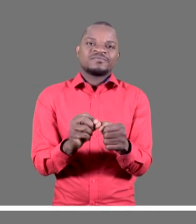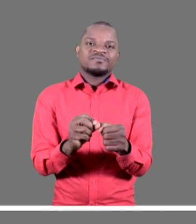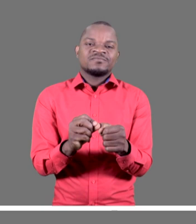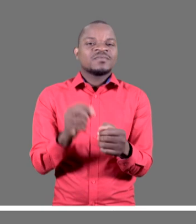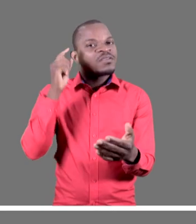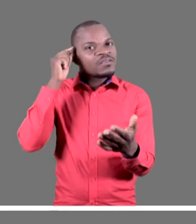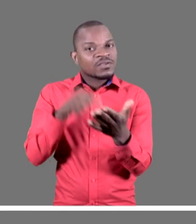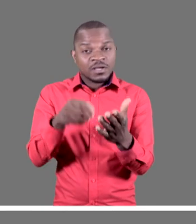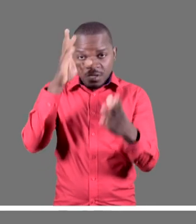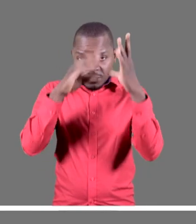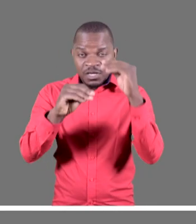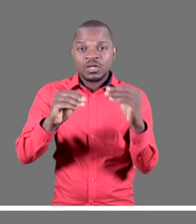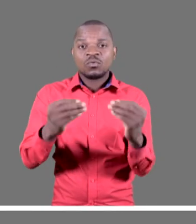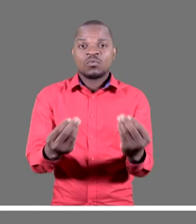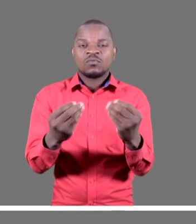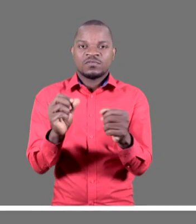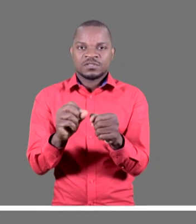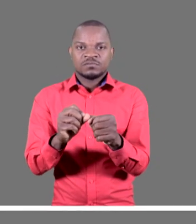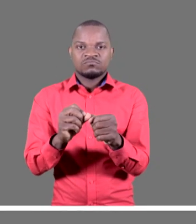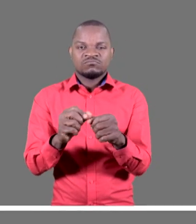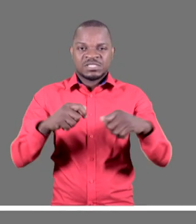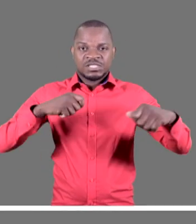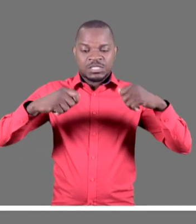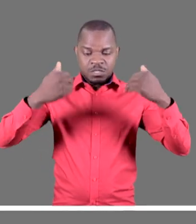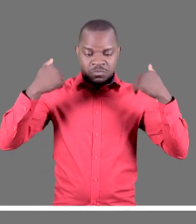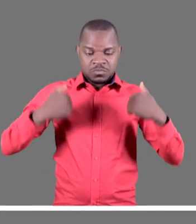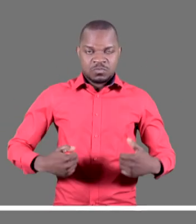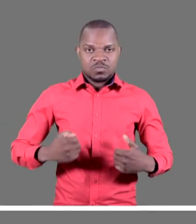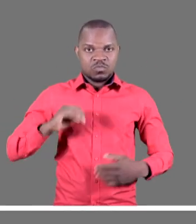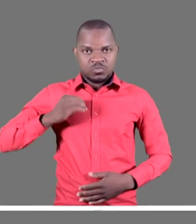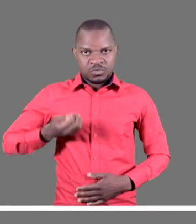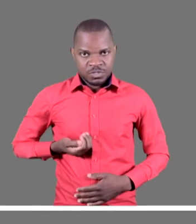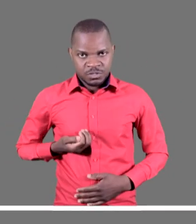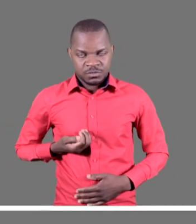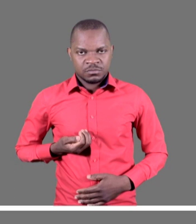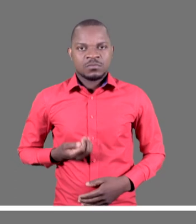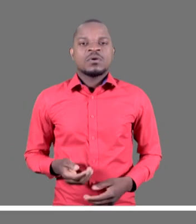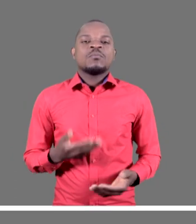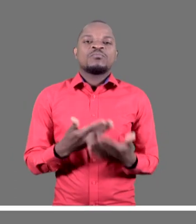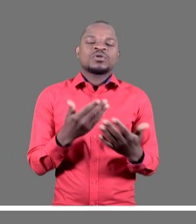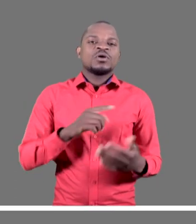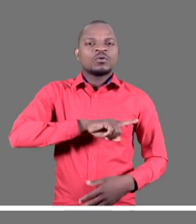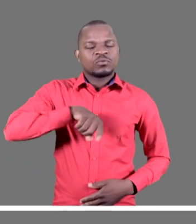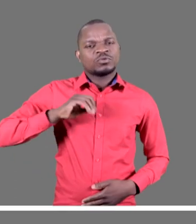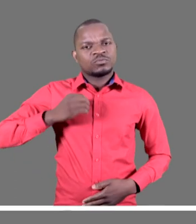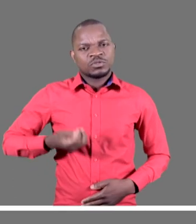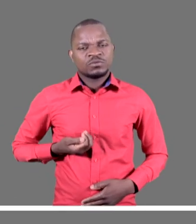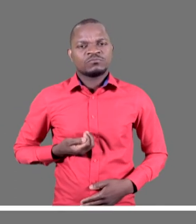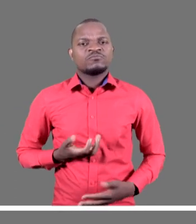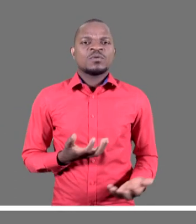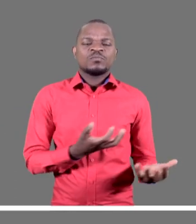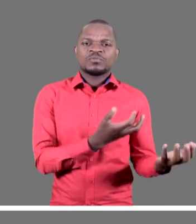aprendermos, tanto na nossa gestão feminina, como pessoas. Muitas das vezes, a vaidade feminina